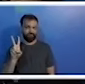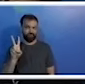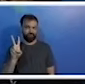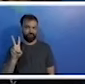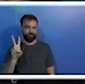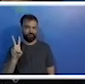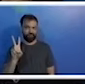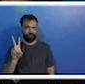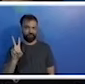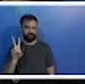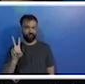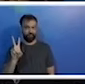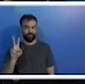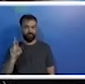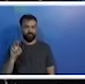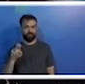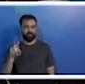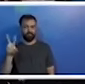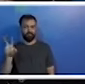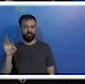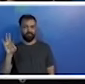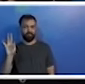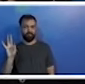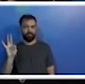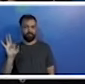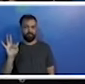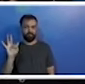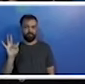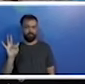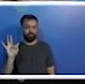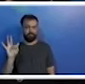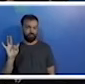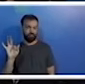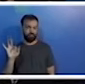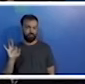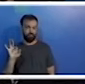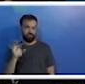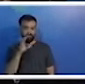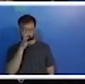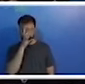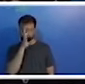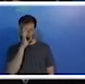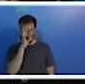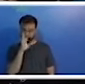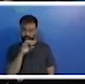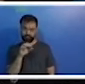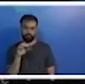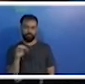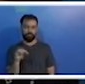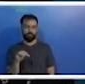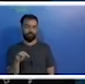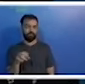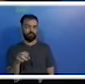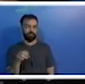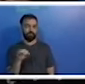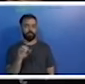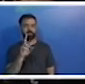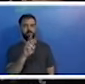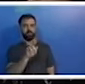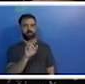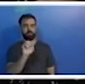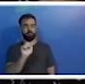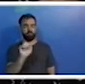diferença UF e o ver UEFI é só para eu ver é o motorzinho Então